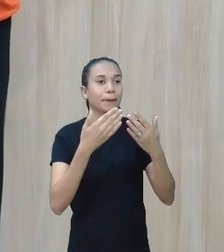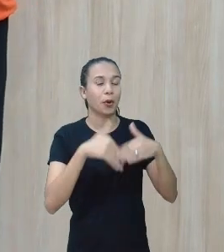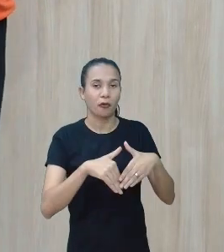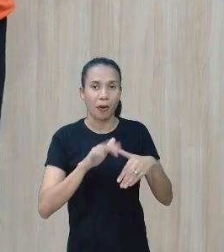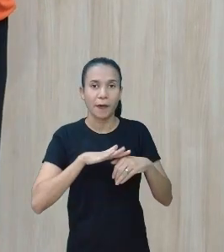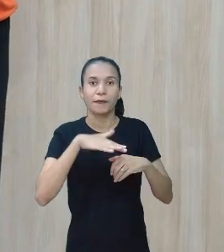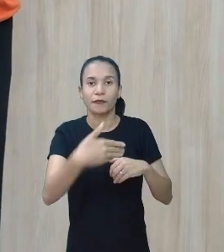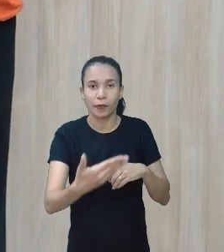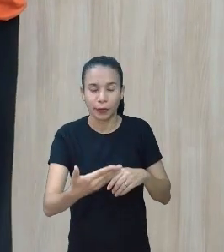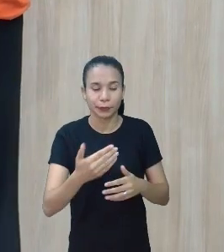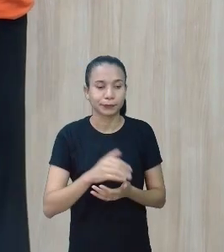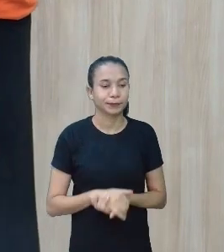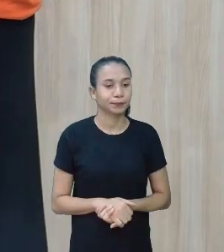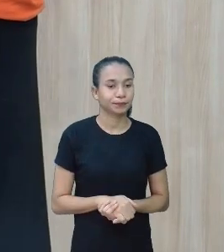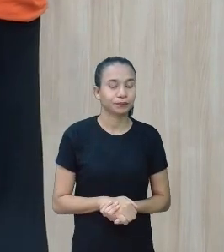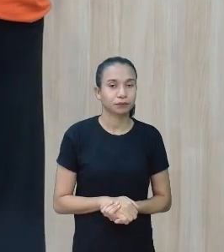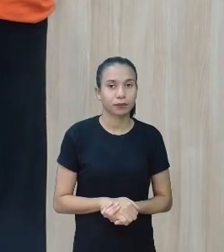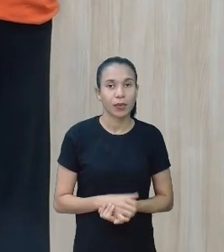avaliações externas,